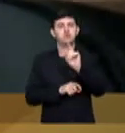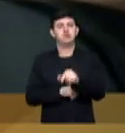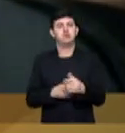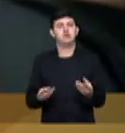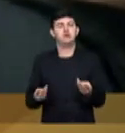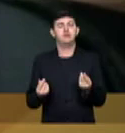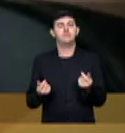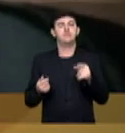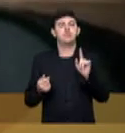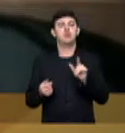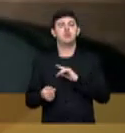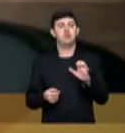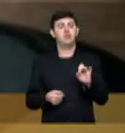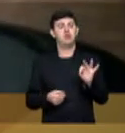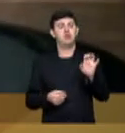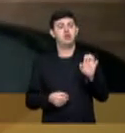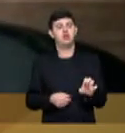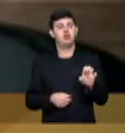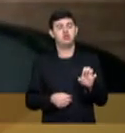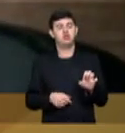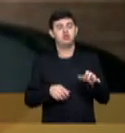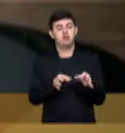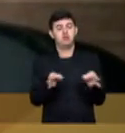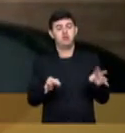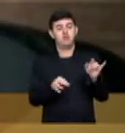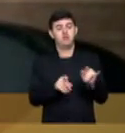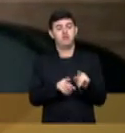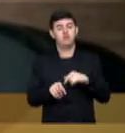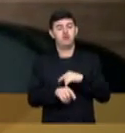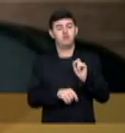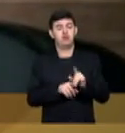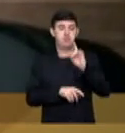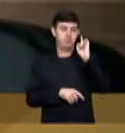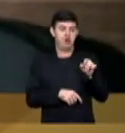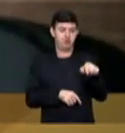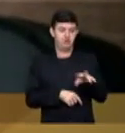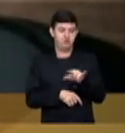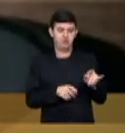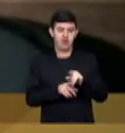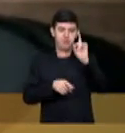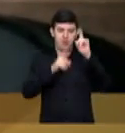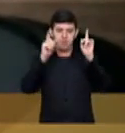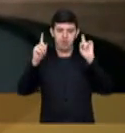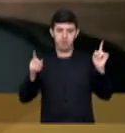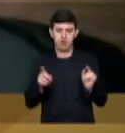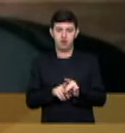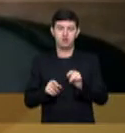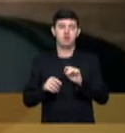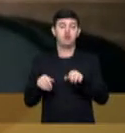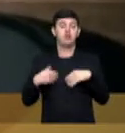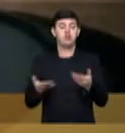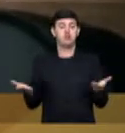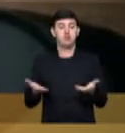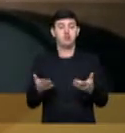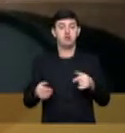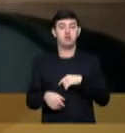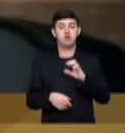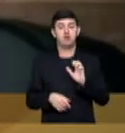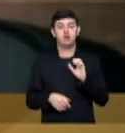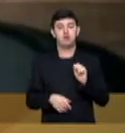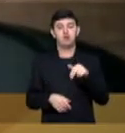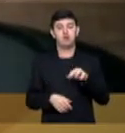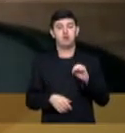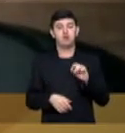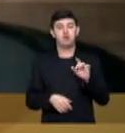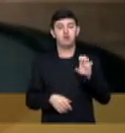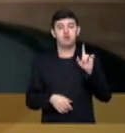os entes menores para dispor sobre determinada matéria. Nesse sentido, o cânone da